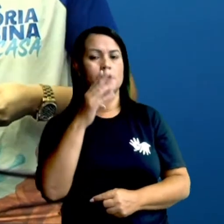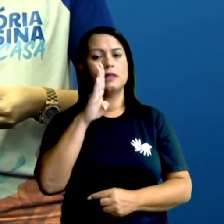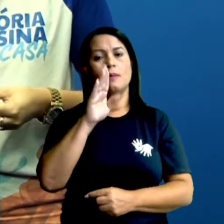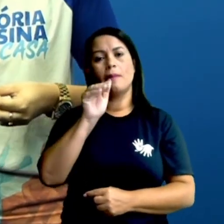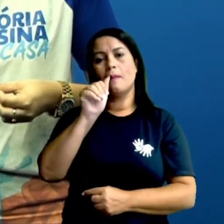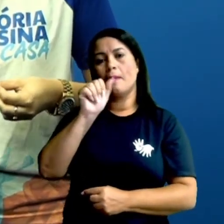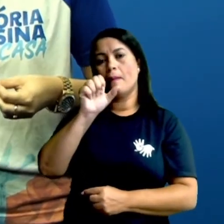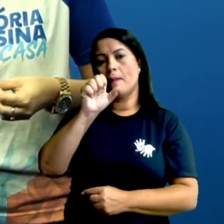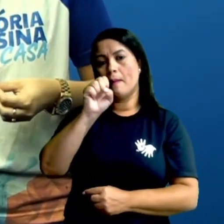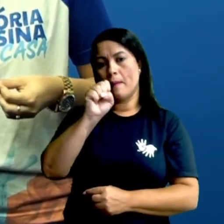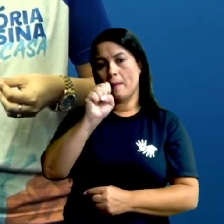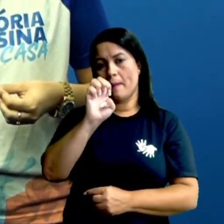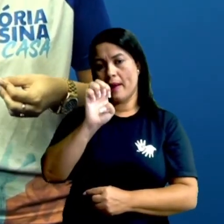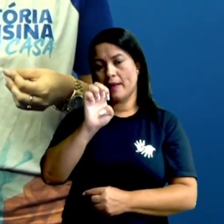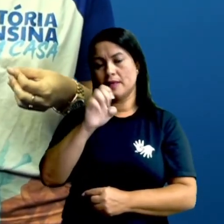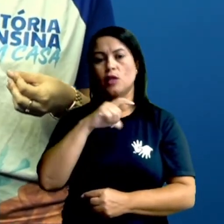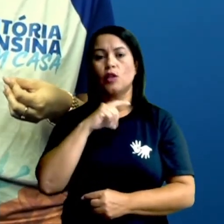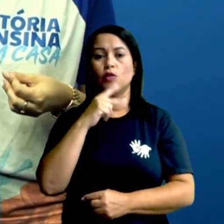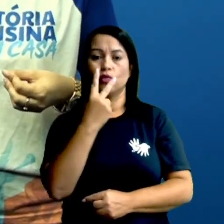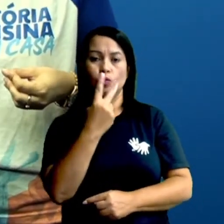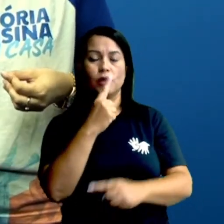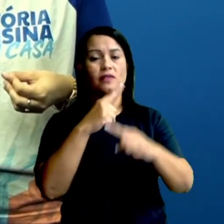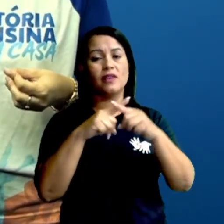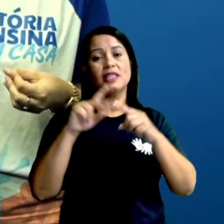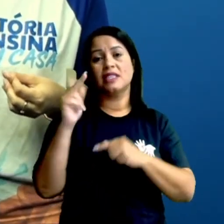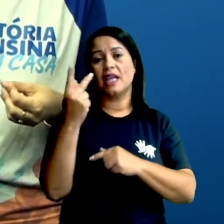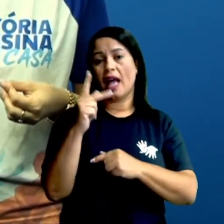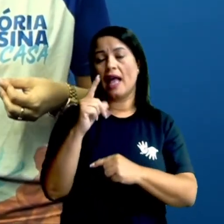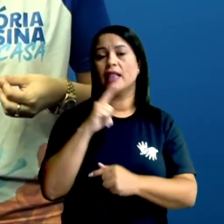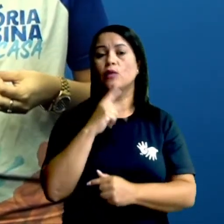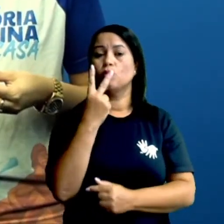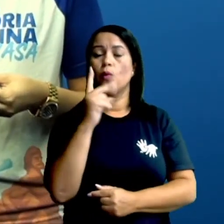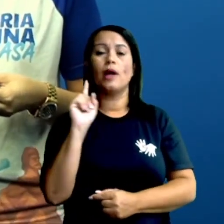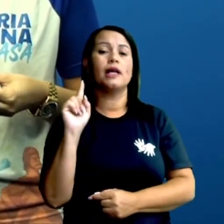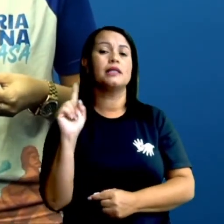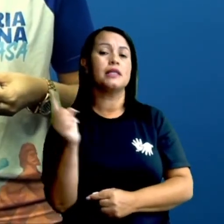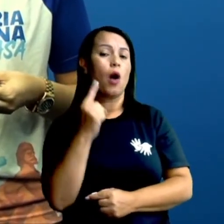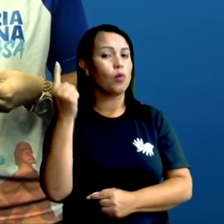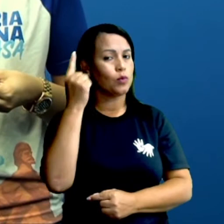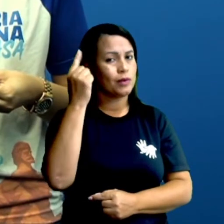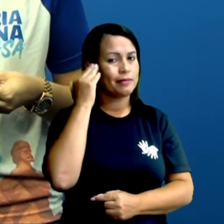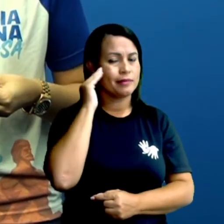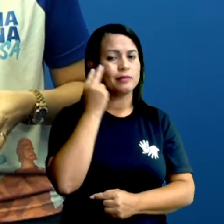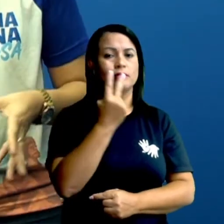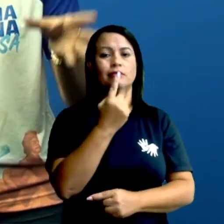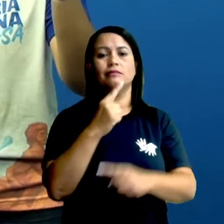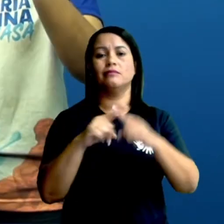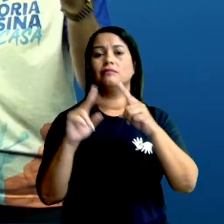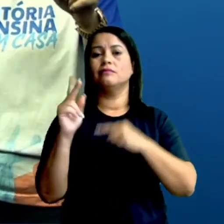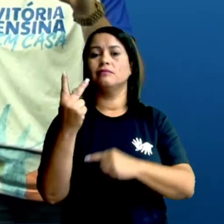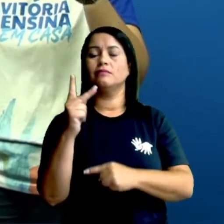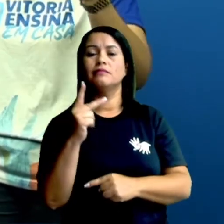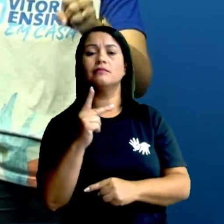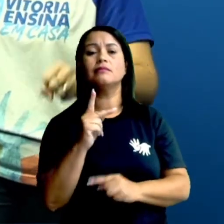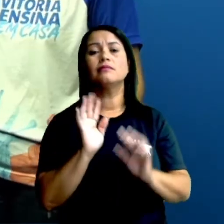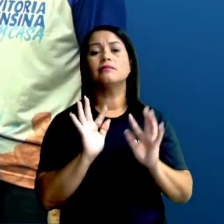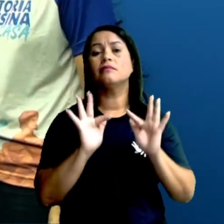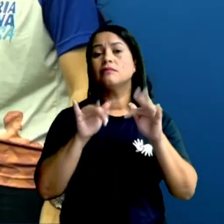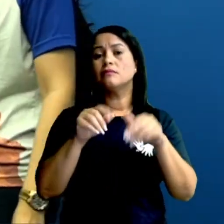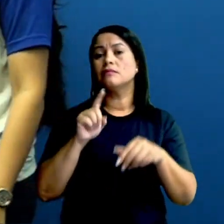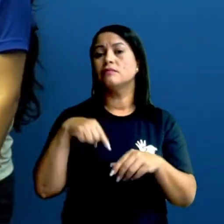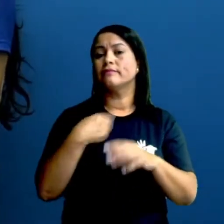tenho 2 vezes H, porque eu tenho o quê? 2 alturas. Então, 2 vezes H, tá certo? E no final